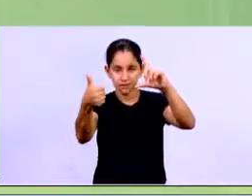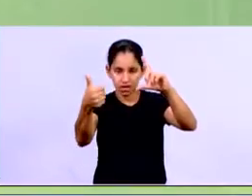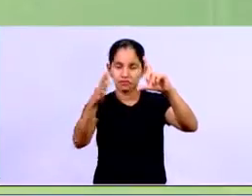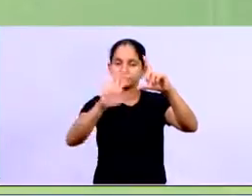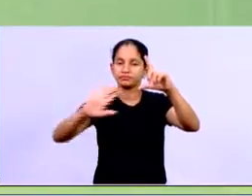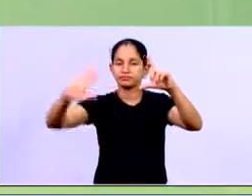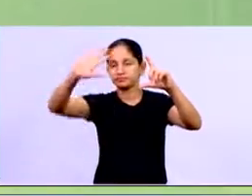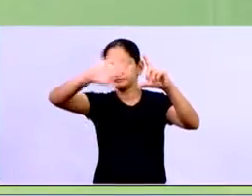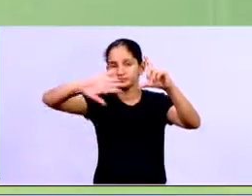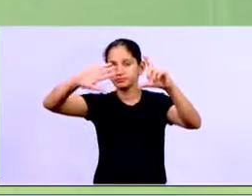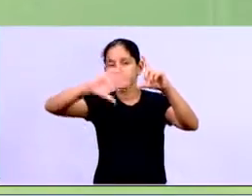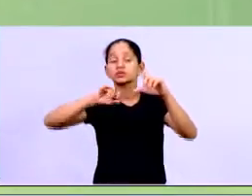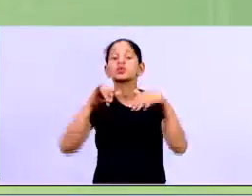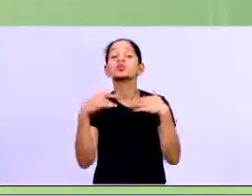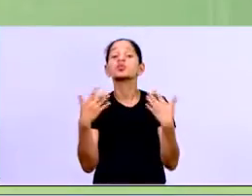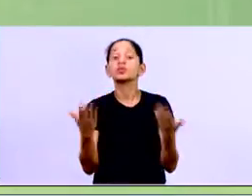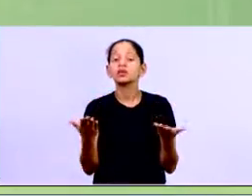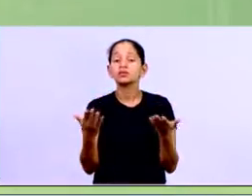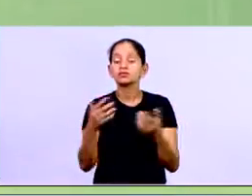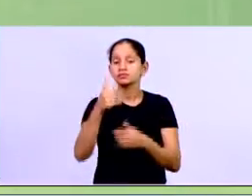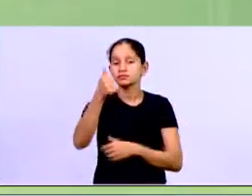vezes 750 vai dar quanto?